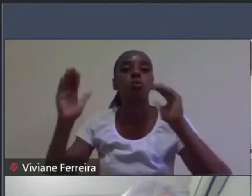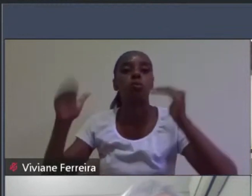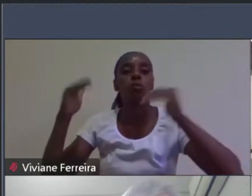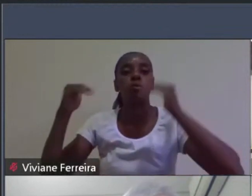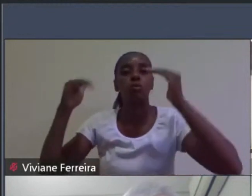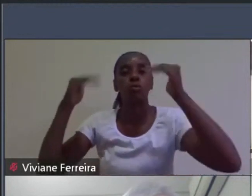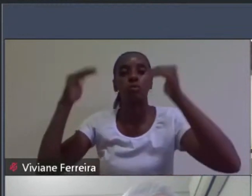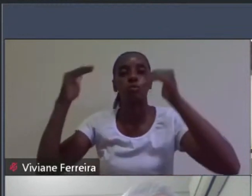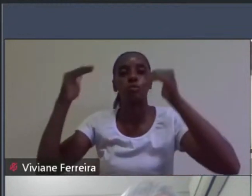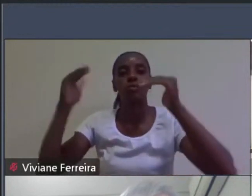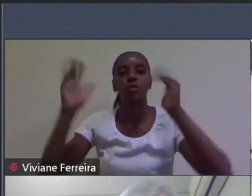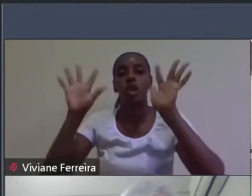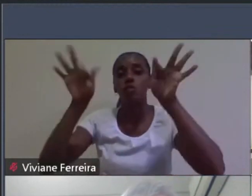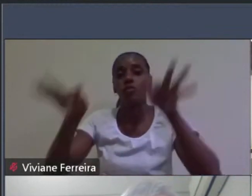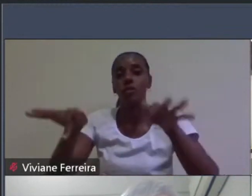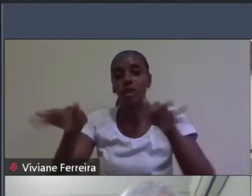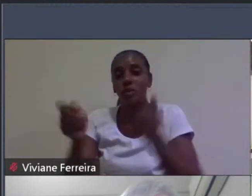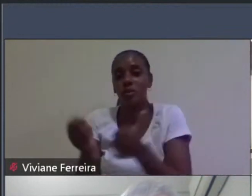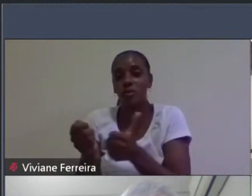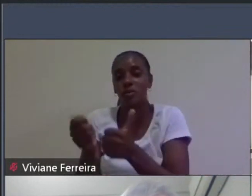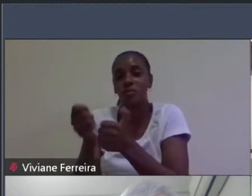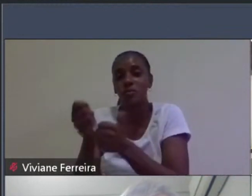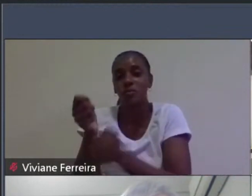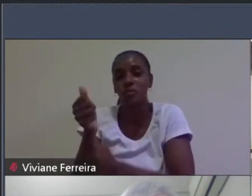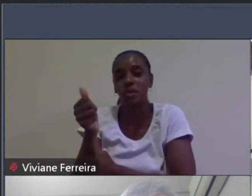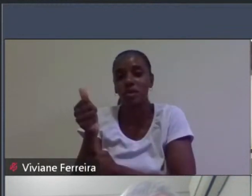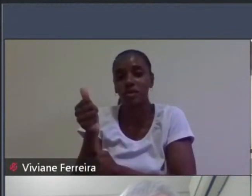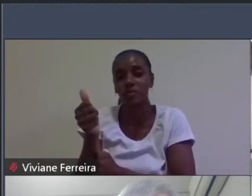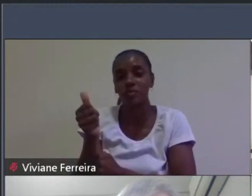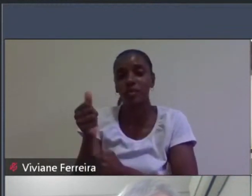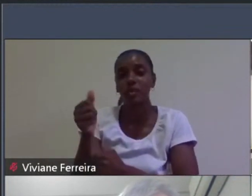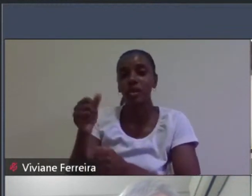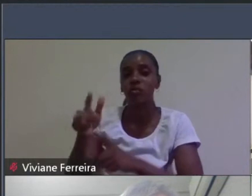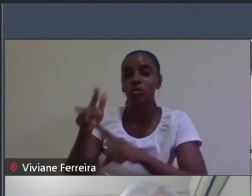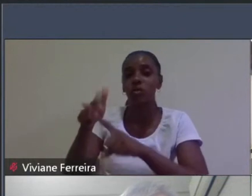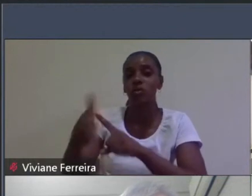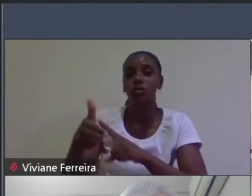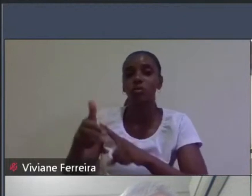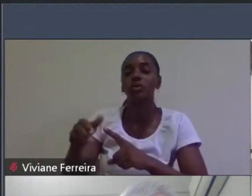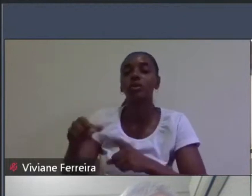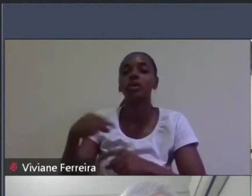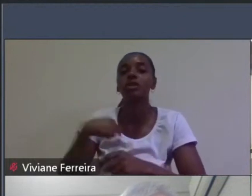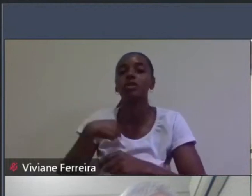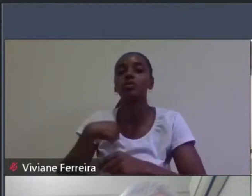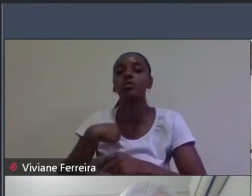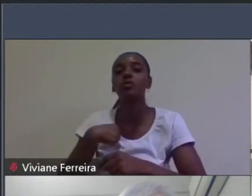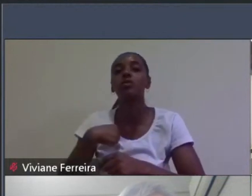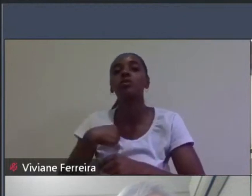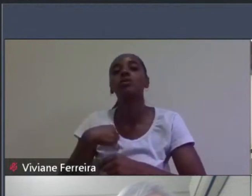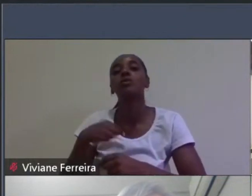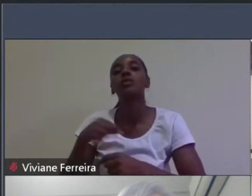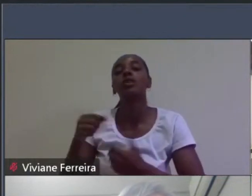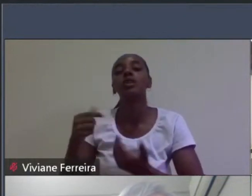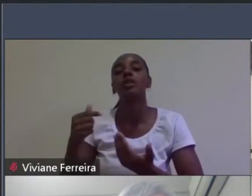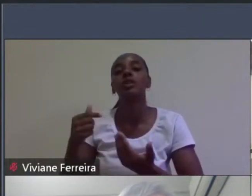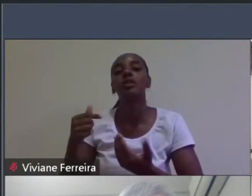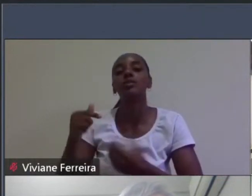final. Eu vou quebrar aqui o protocolo e eu vou improvisar. Eu vou falar o que a